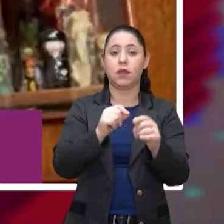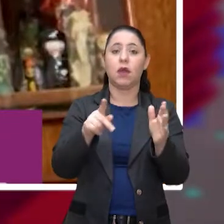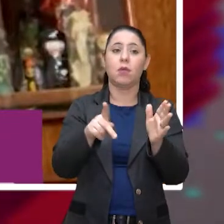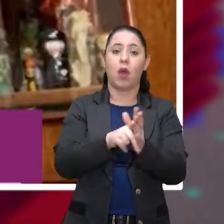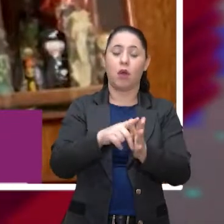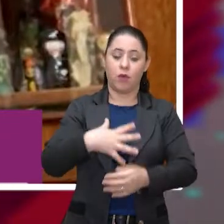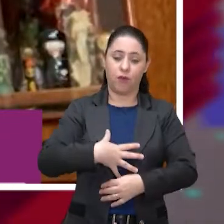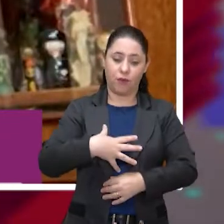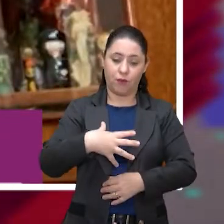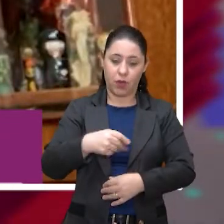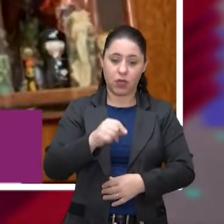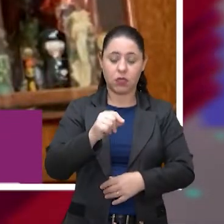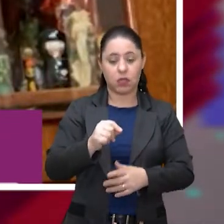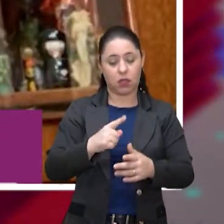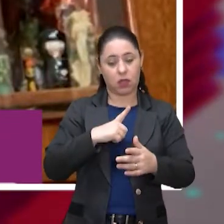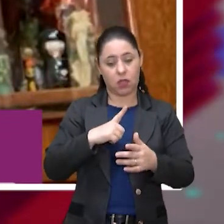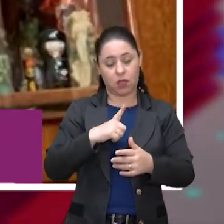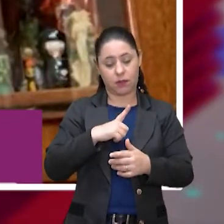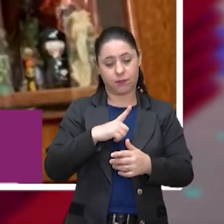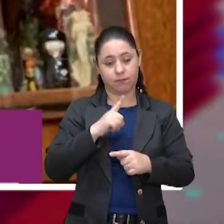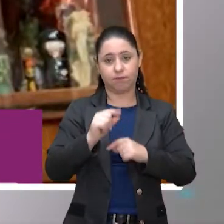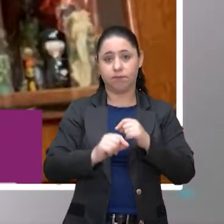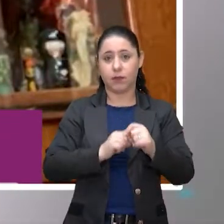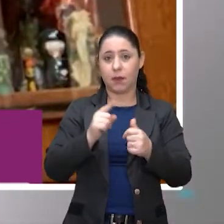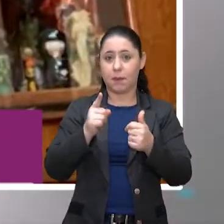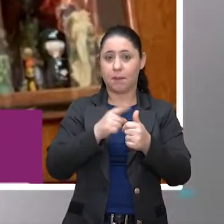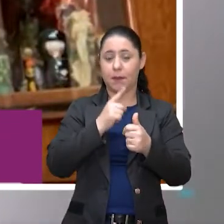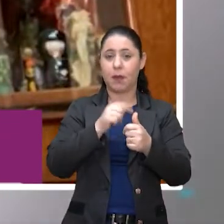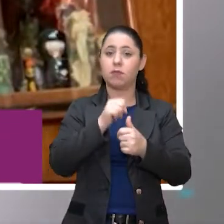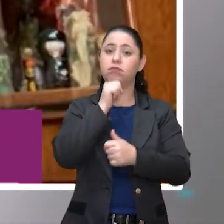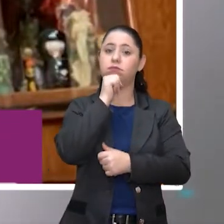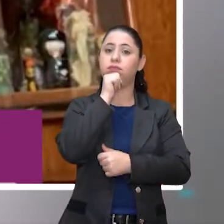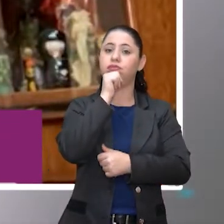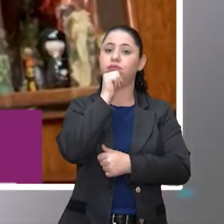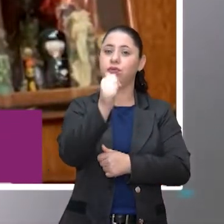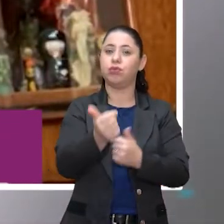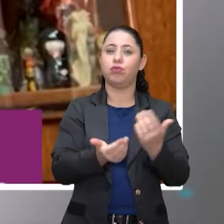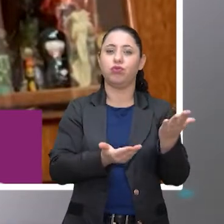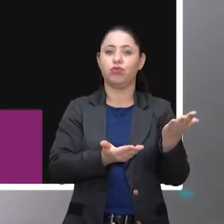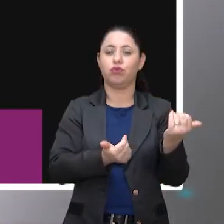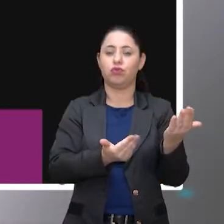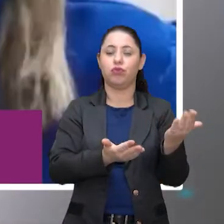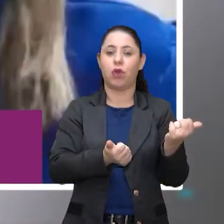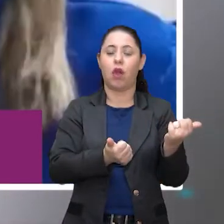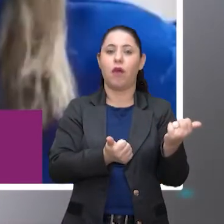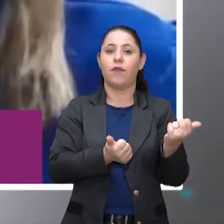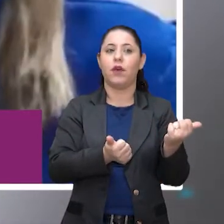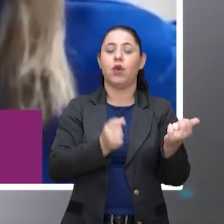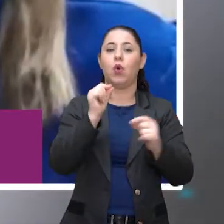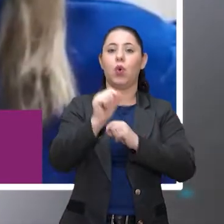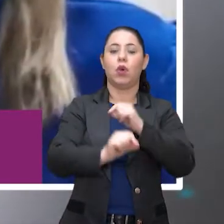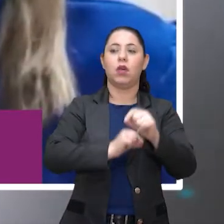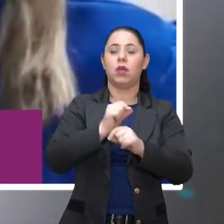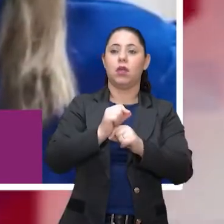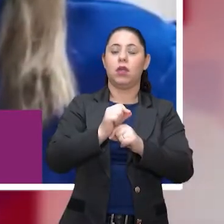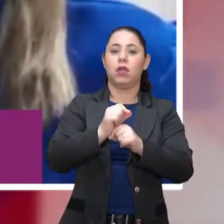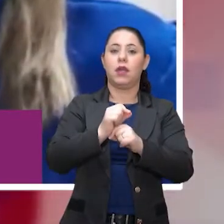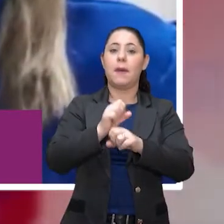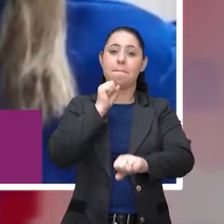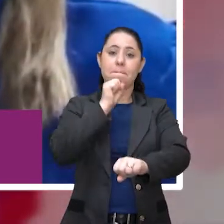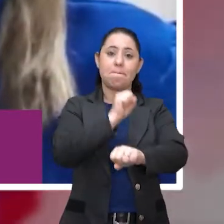inclui uma primeira menstruação muito jovem, uma menopausa muito tardia, um